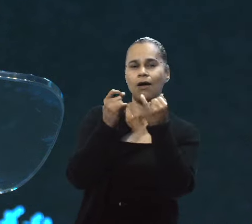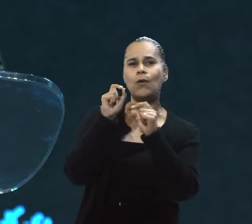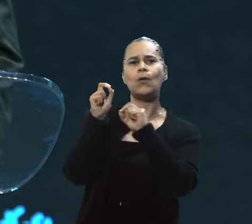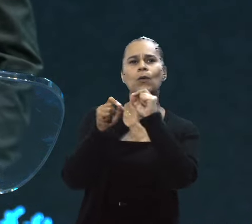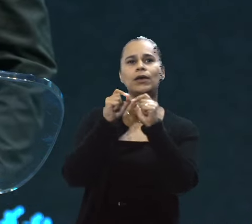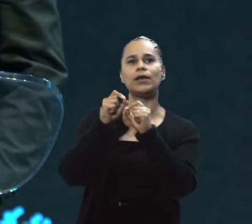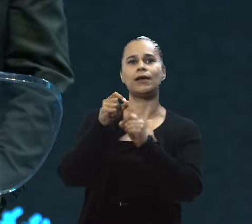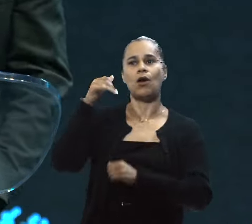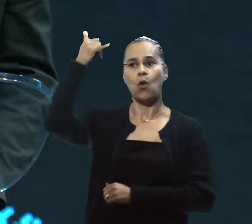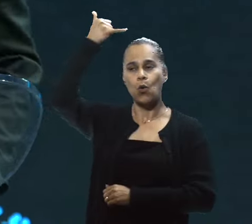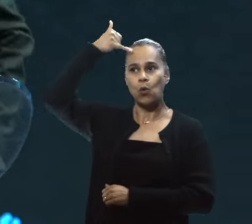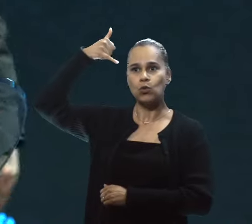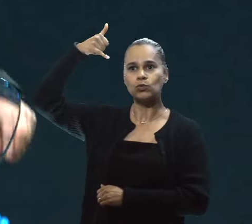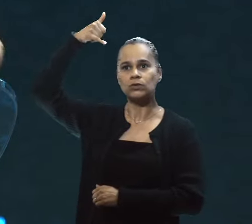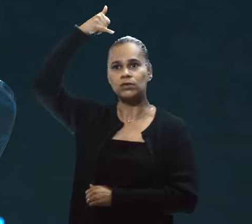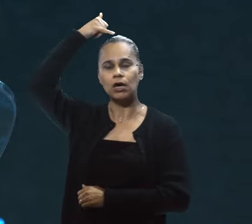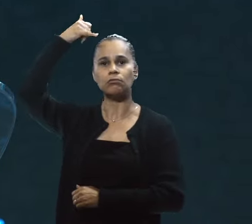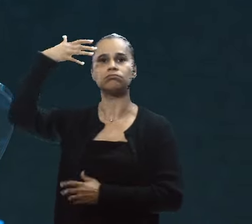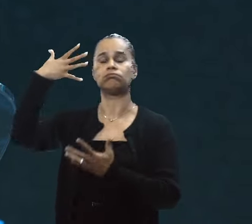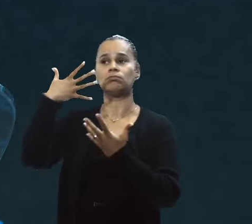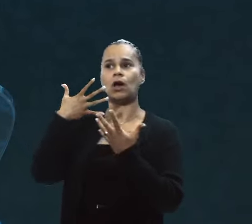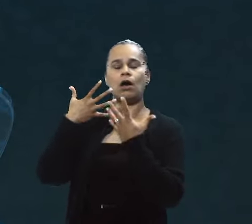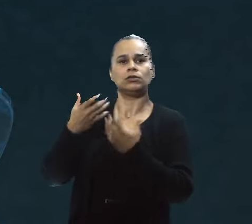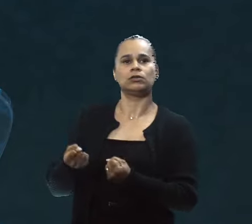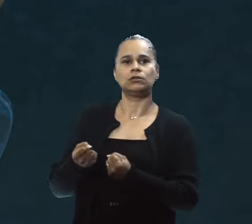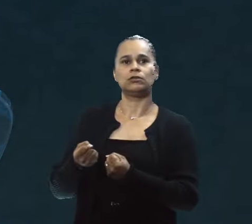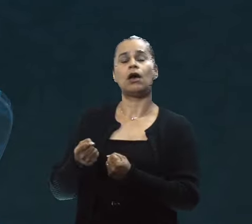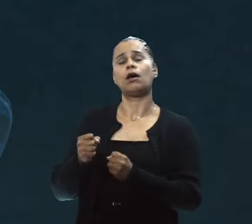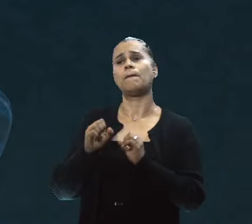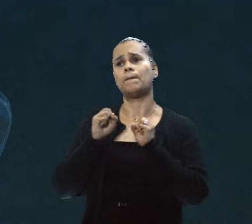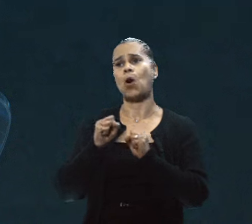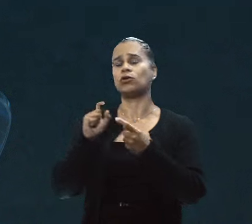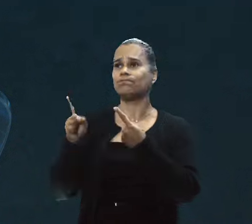adquirida. A gente pode censurar Deus,